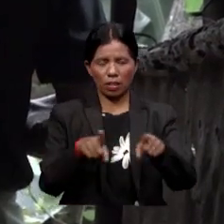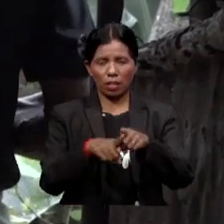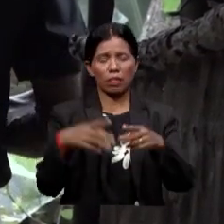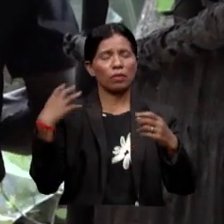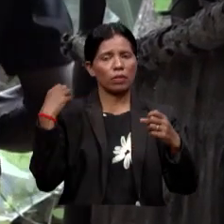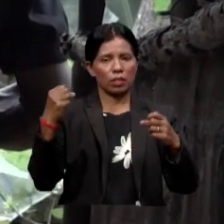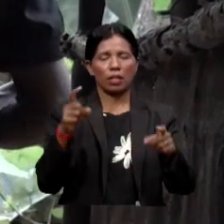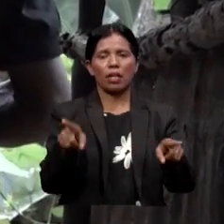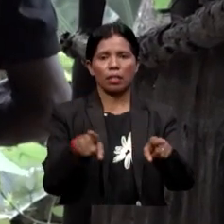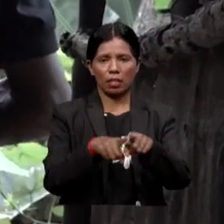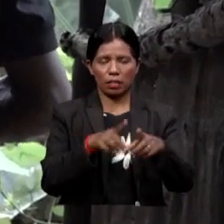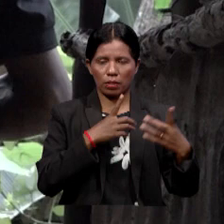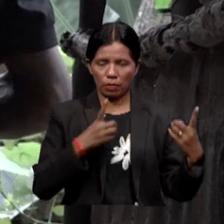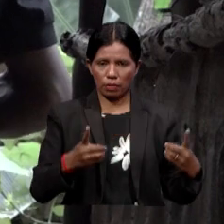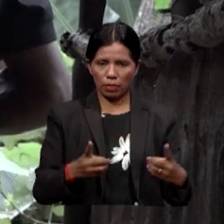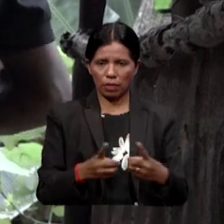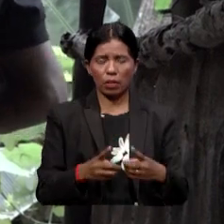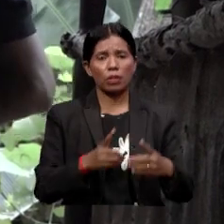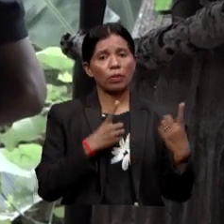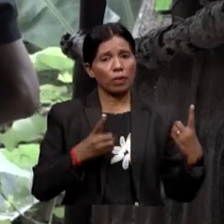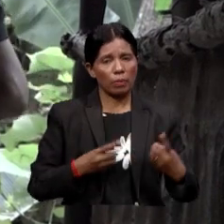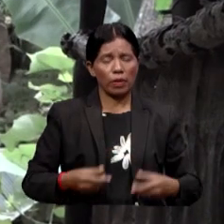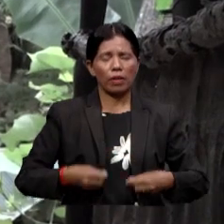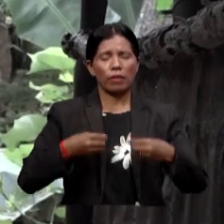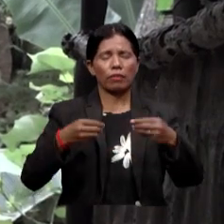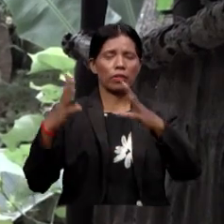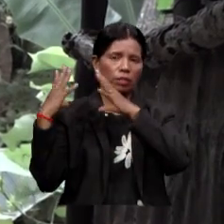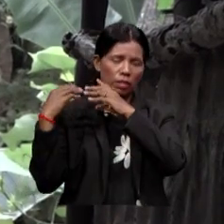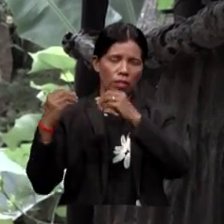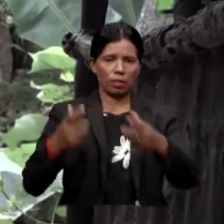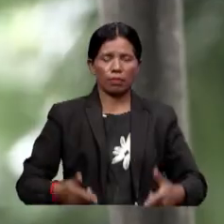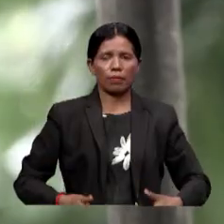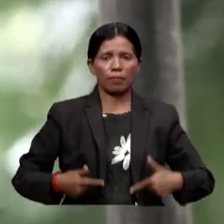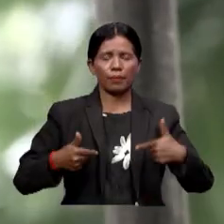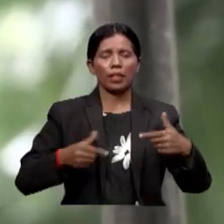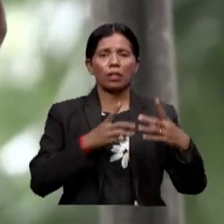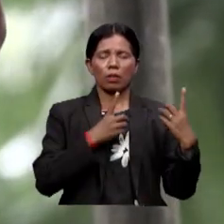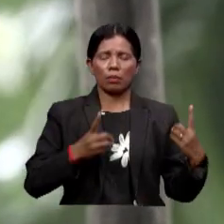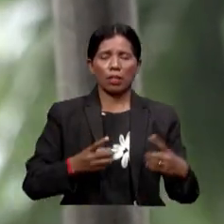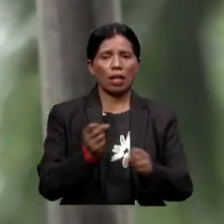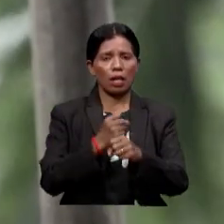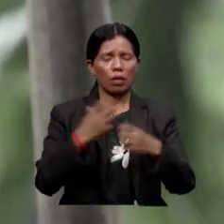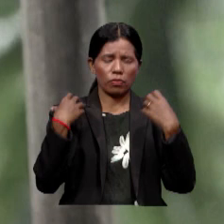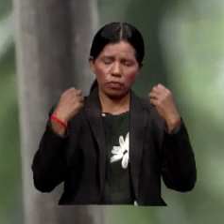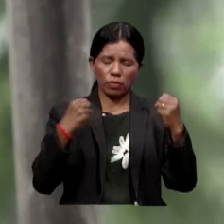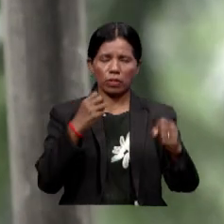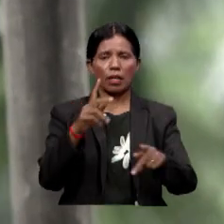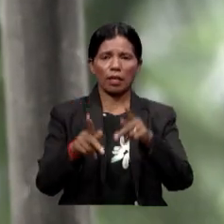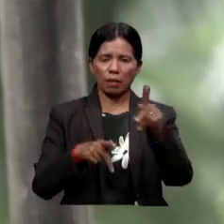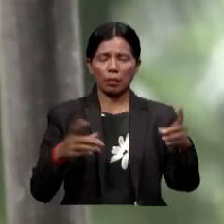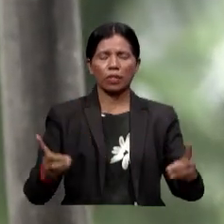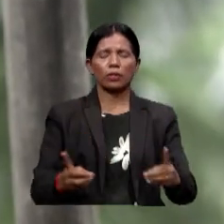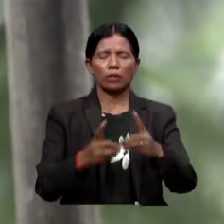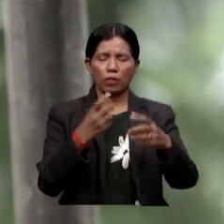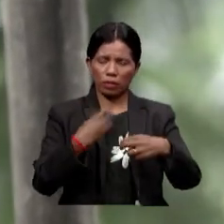rasik. Domin foi esperança ba Moris, domin moça força ema ba inhira soro situação difícil,